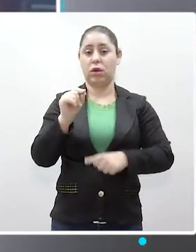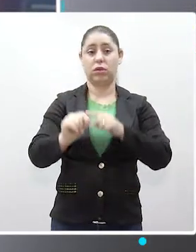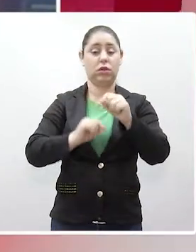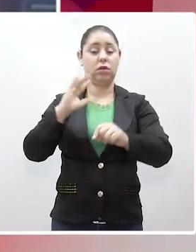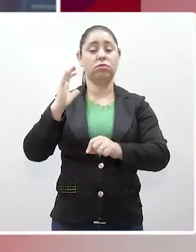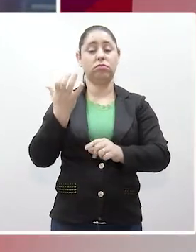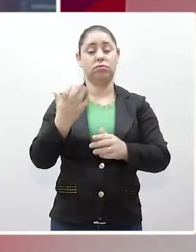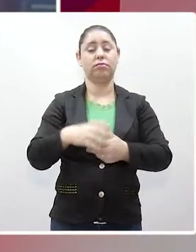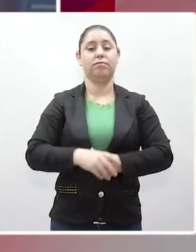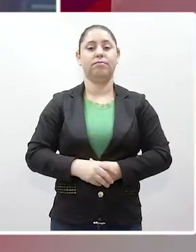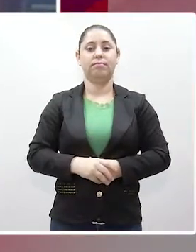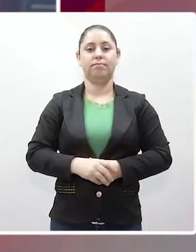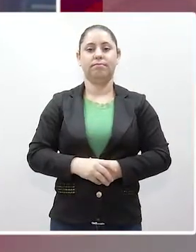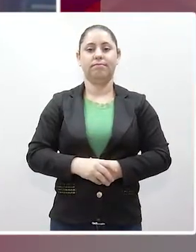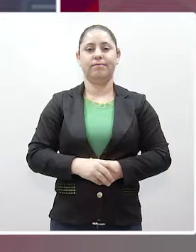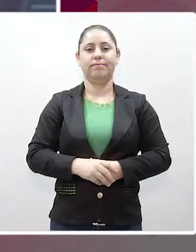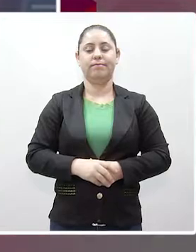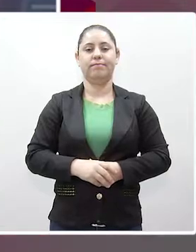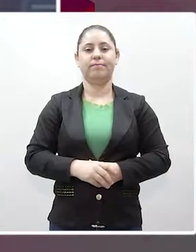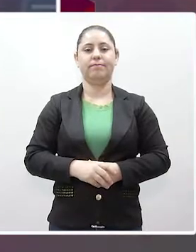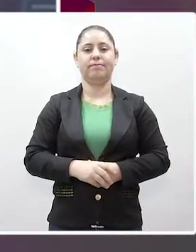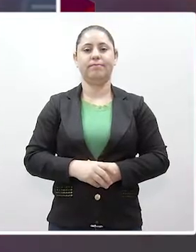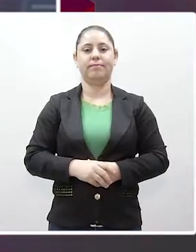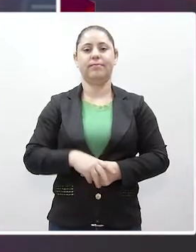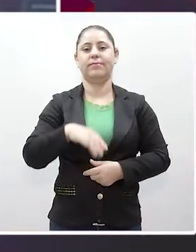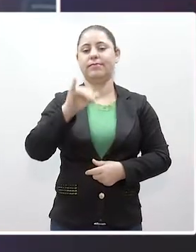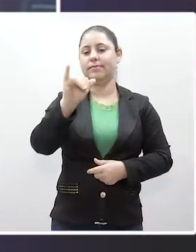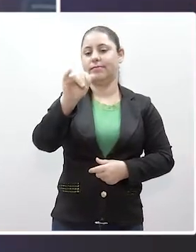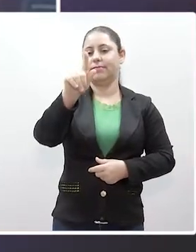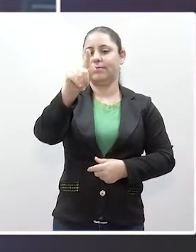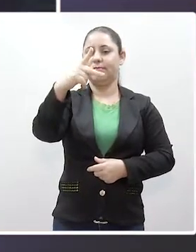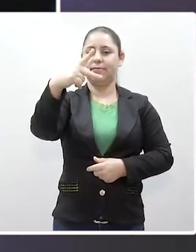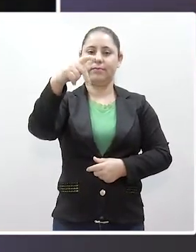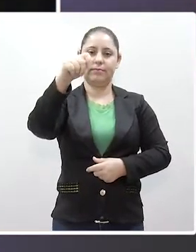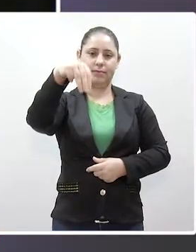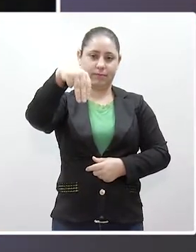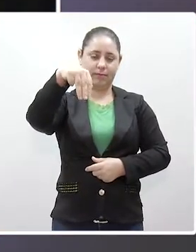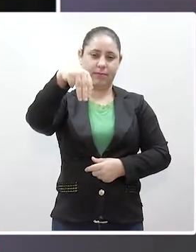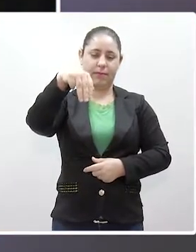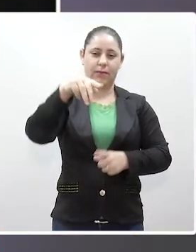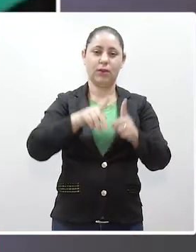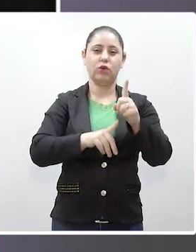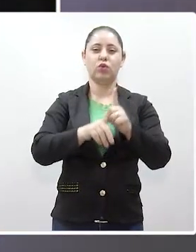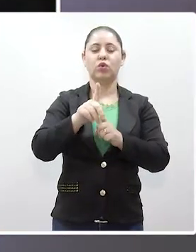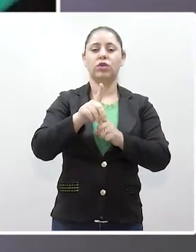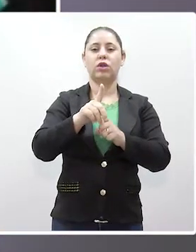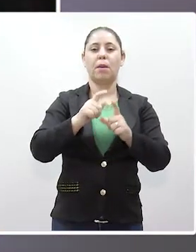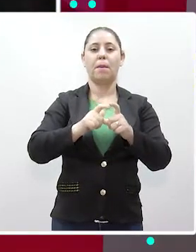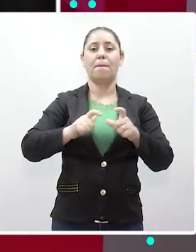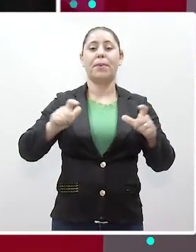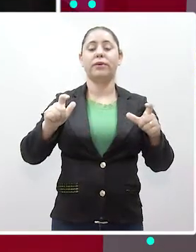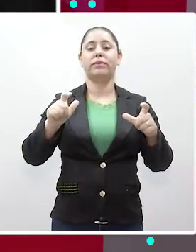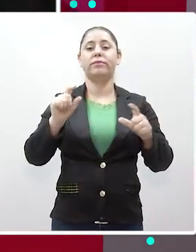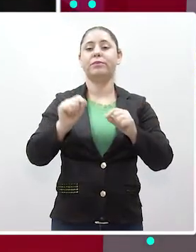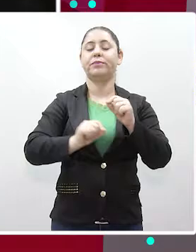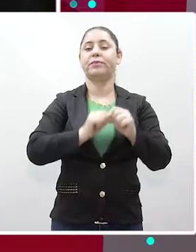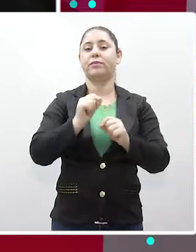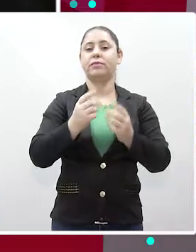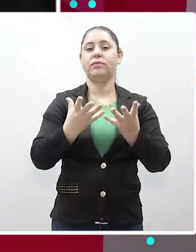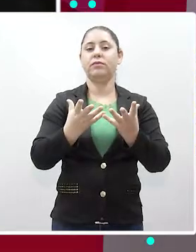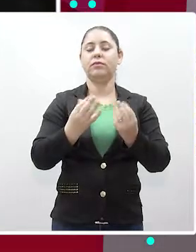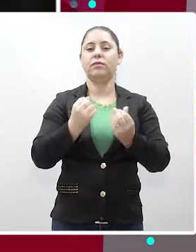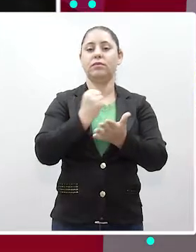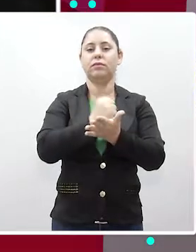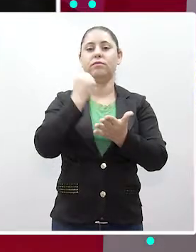natural que ocorra isso. E o IGPM, até, que é o índice que você falou que é o maior, né? E